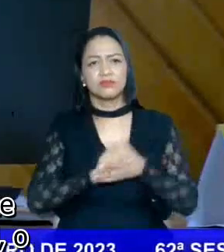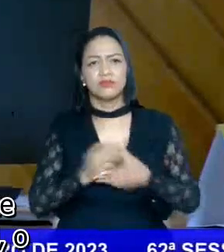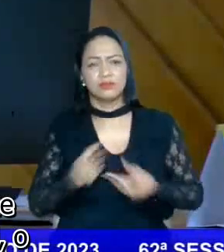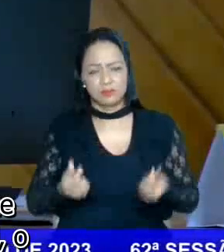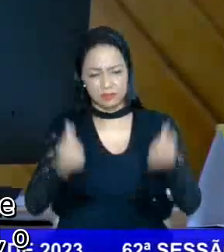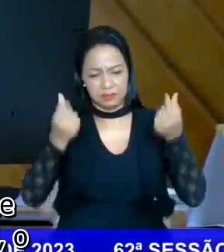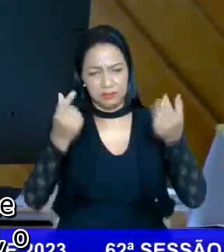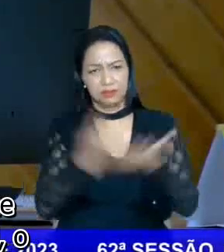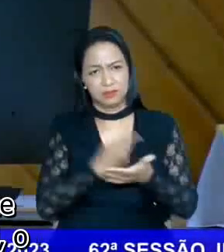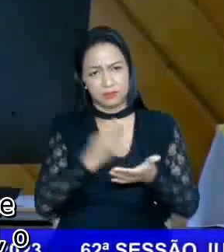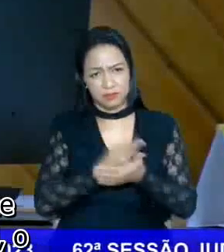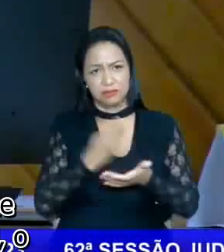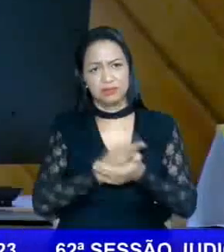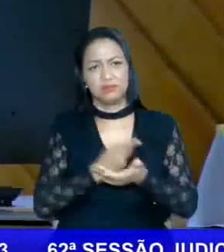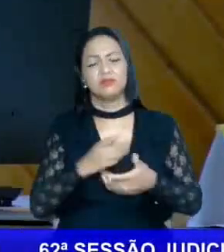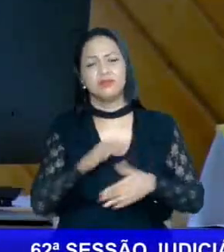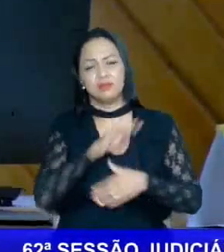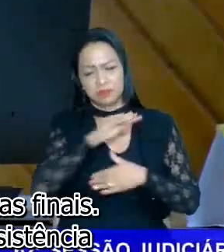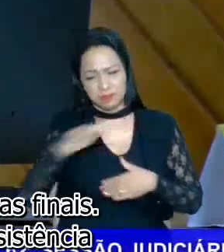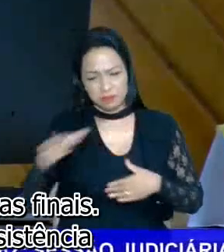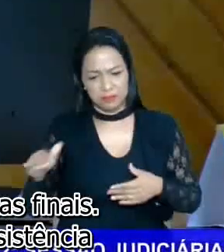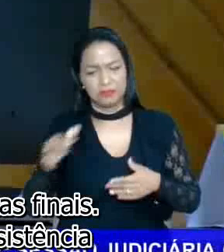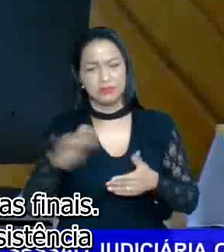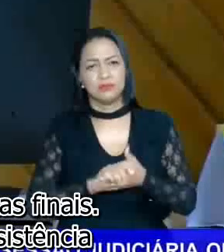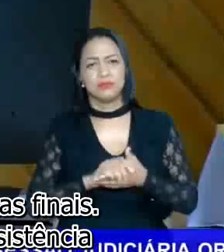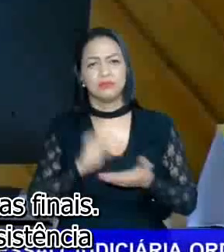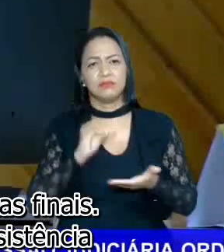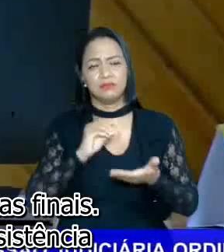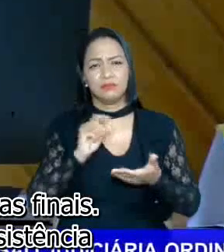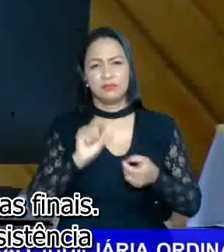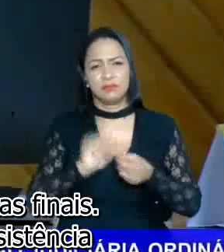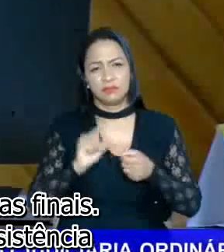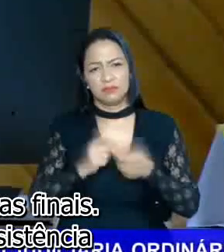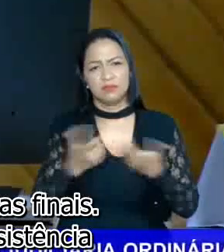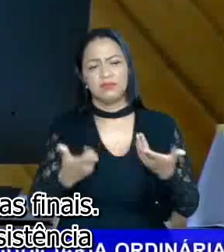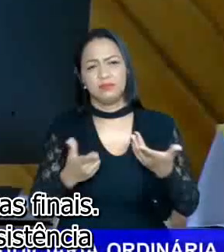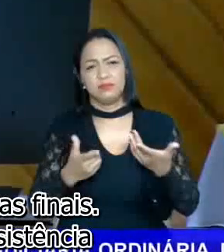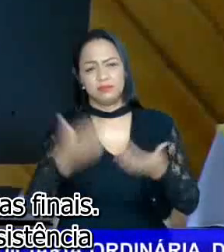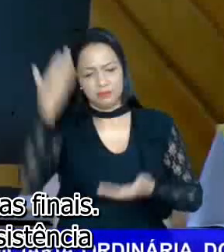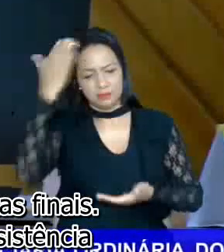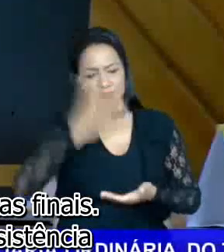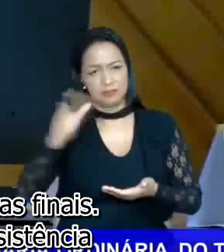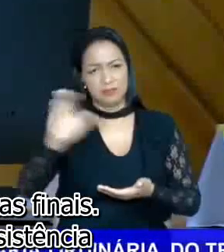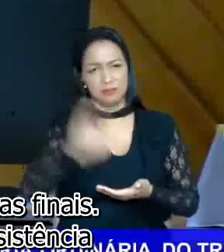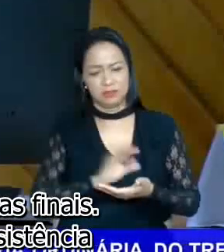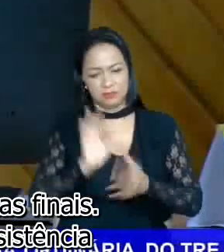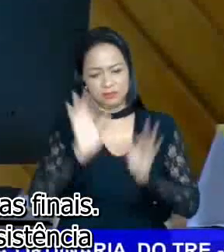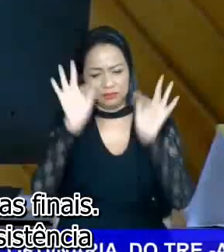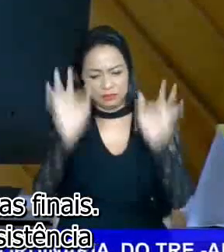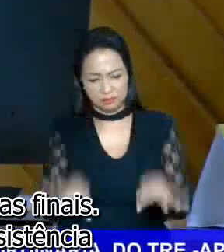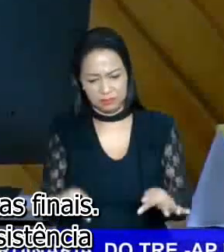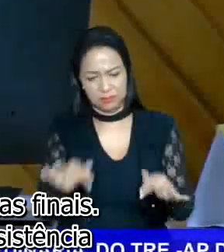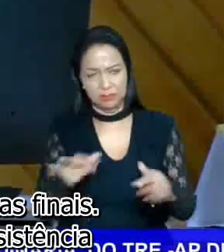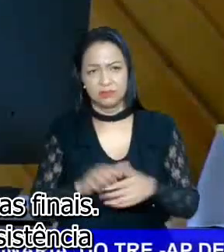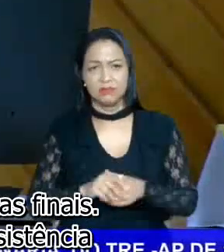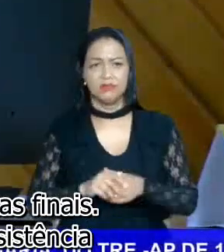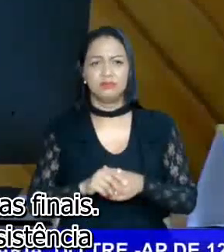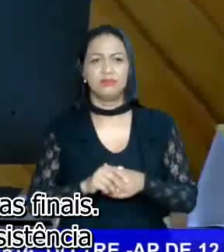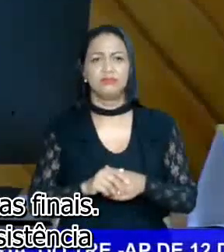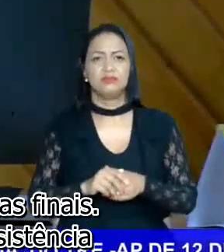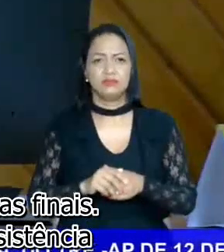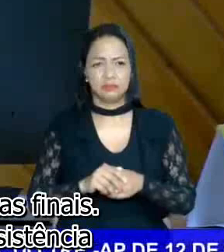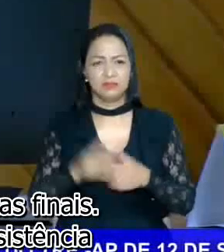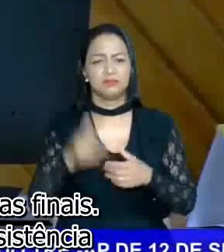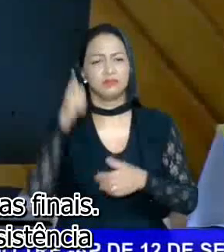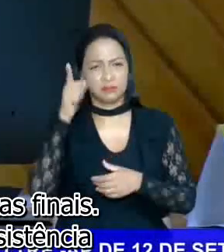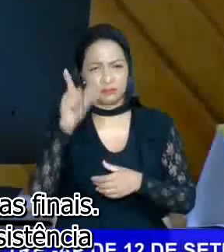lançados equivocadamente na parcial, o que foi realizado por ocasião na prestação de contas finais. Então, de modo que ele supriu